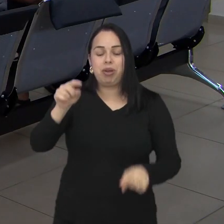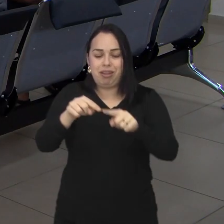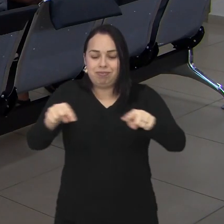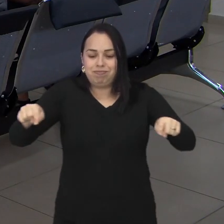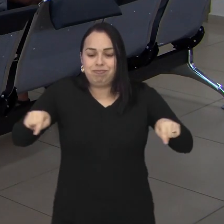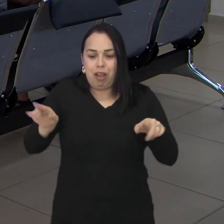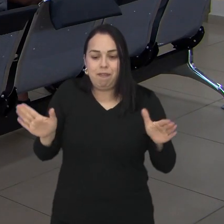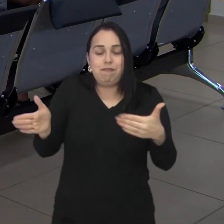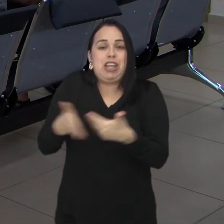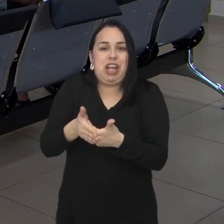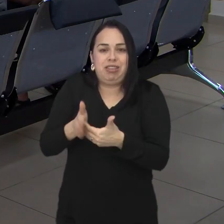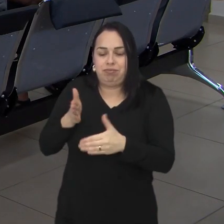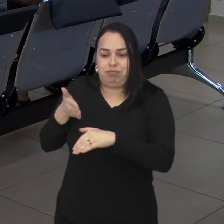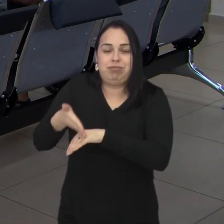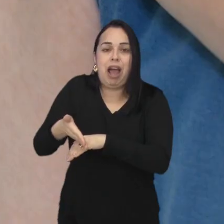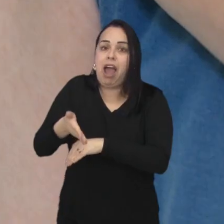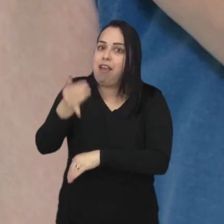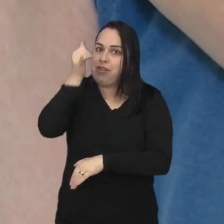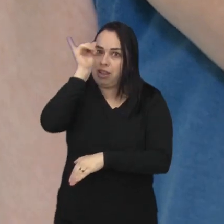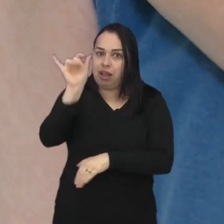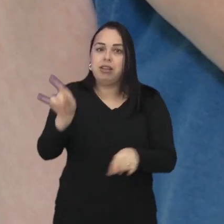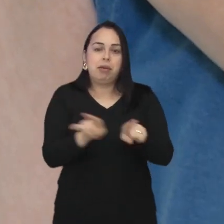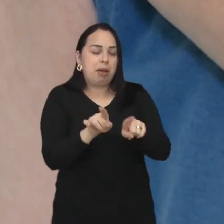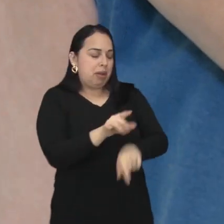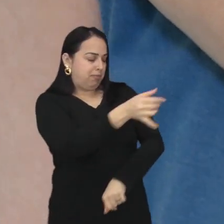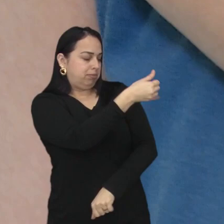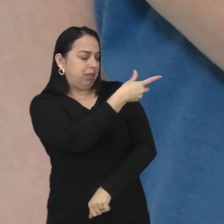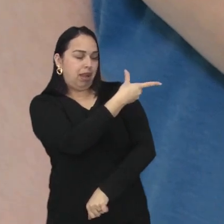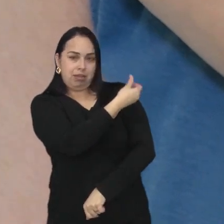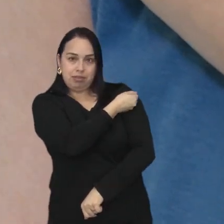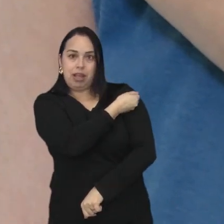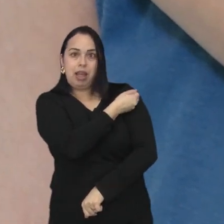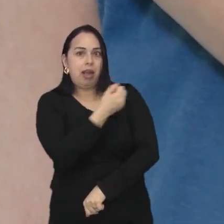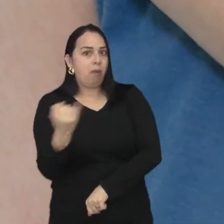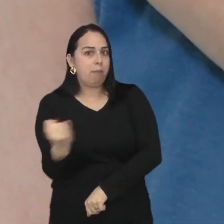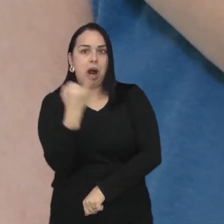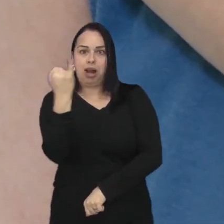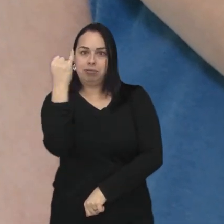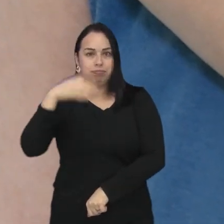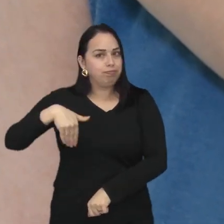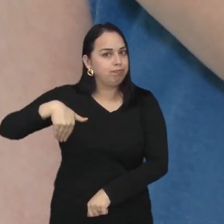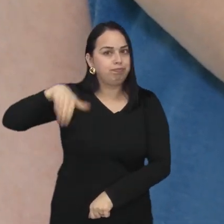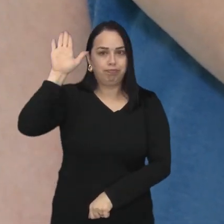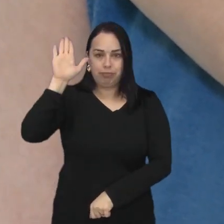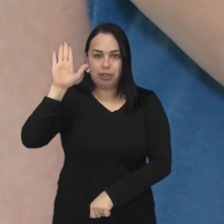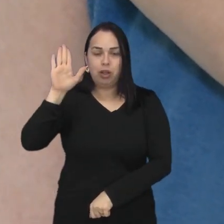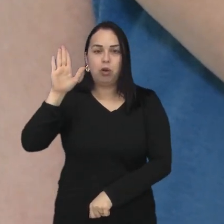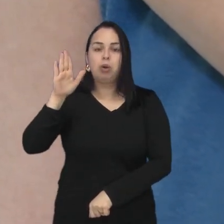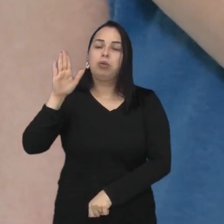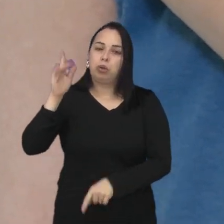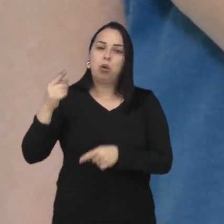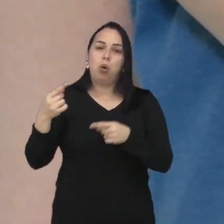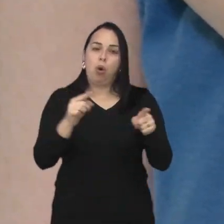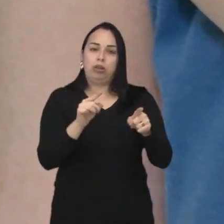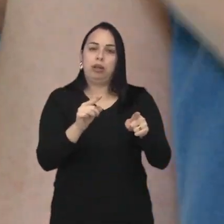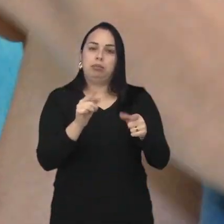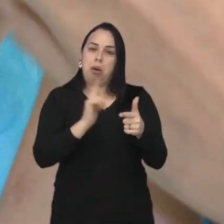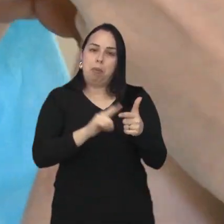ambientes fechados. Além disso, a vacinação é de fato a medida mais importante contra as